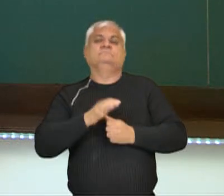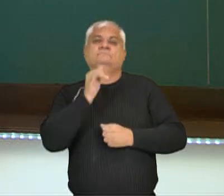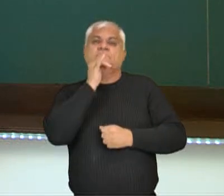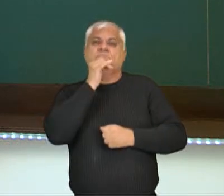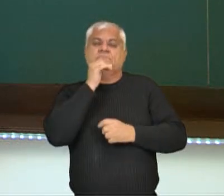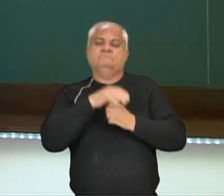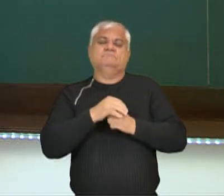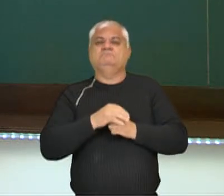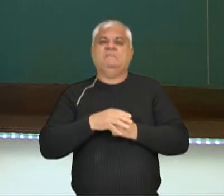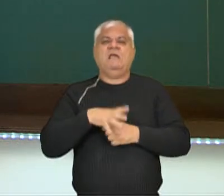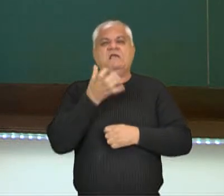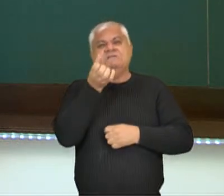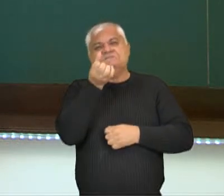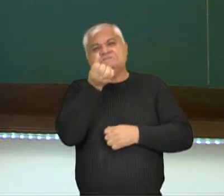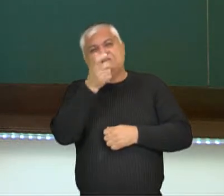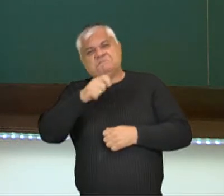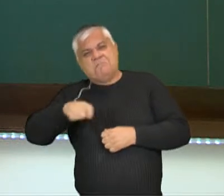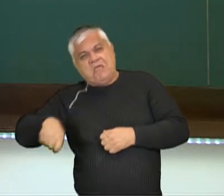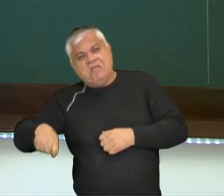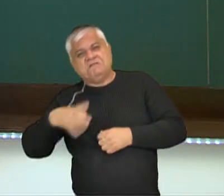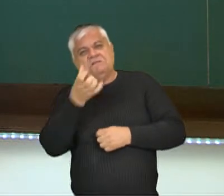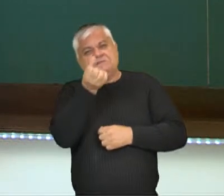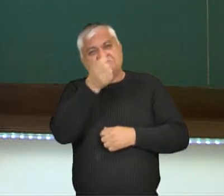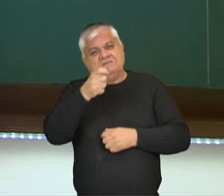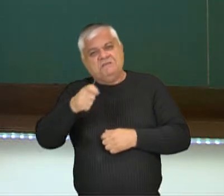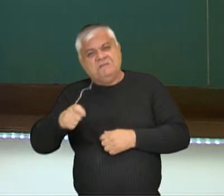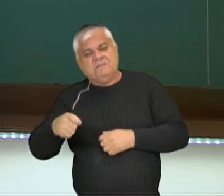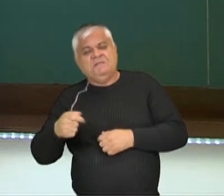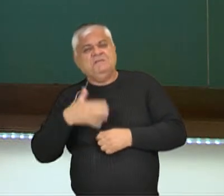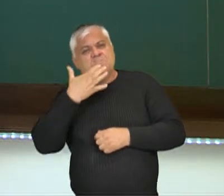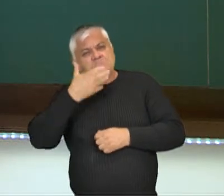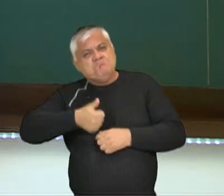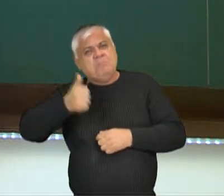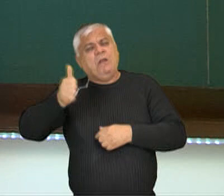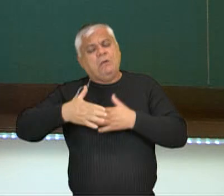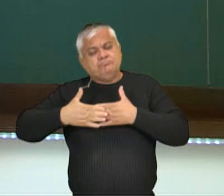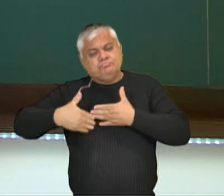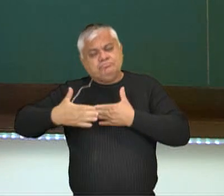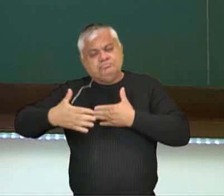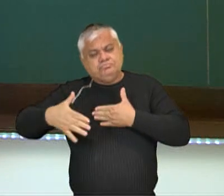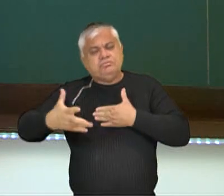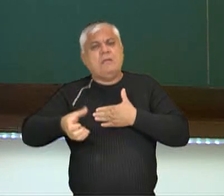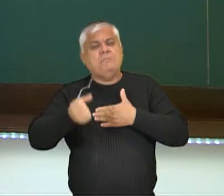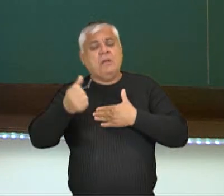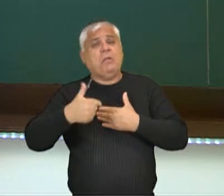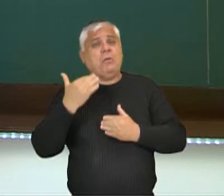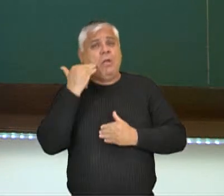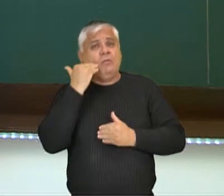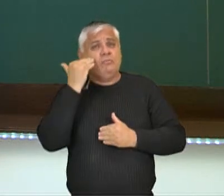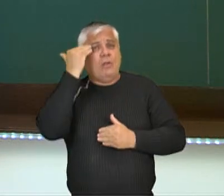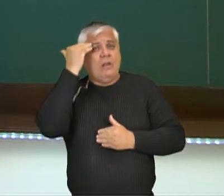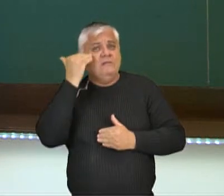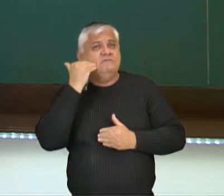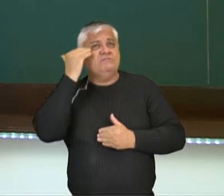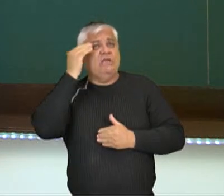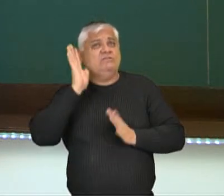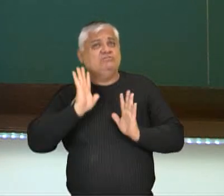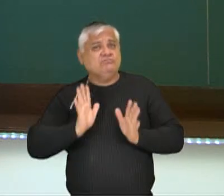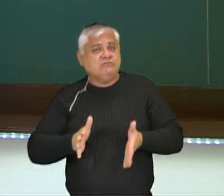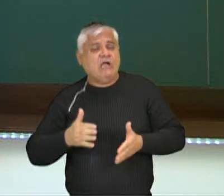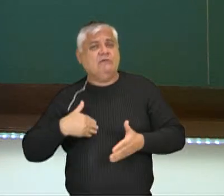do ano, ou seja, o segundo semestre, foi um pouco melhor. Eu me tornei uma adolescente e